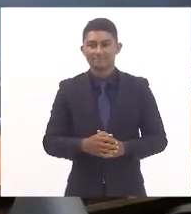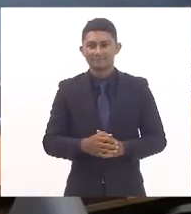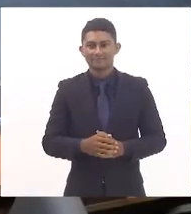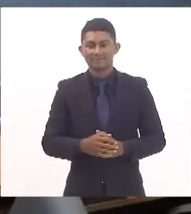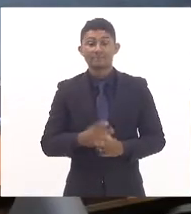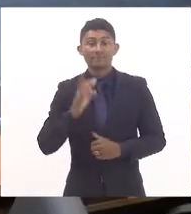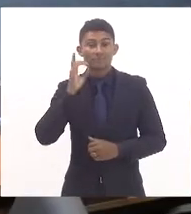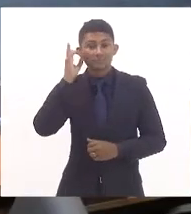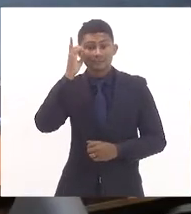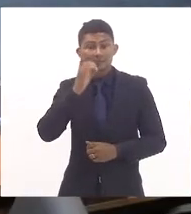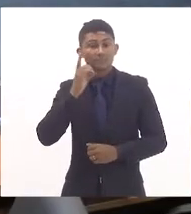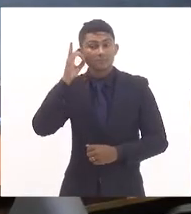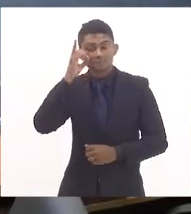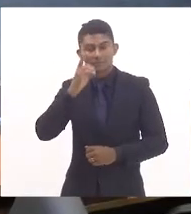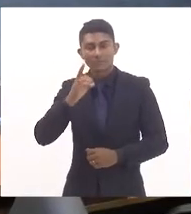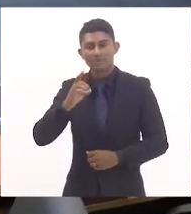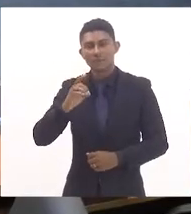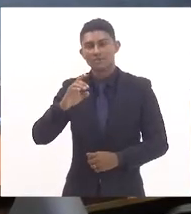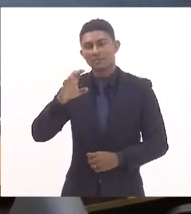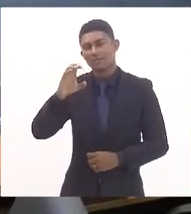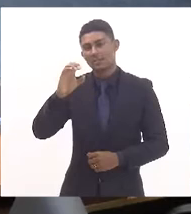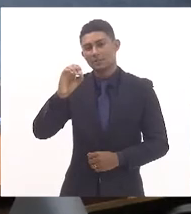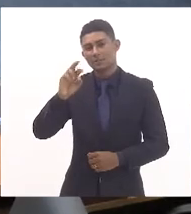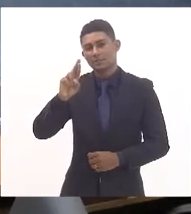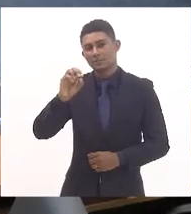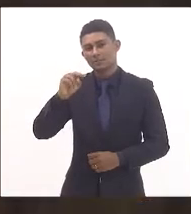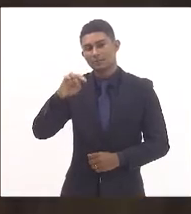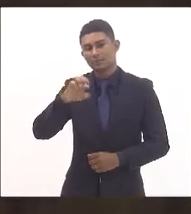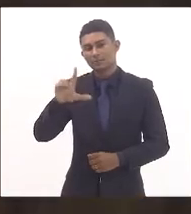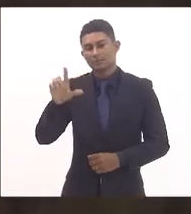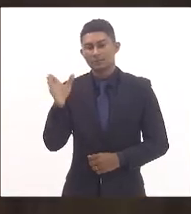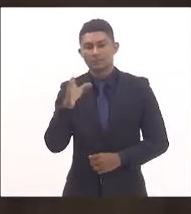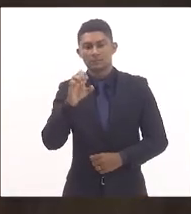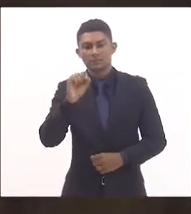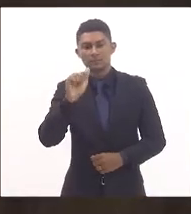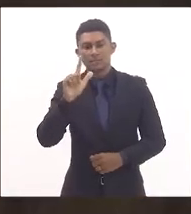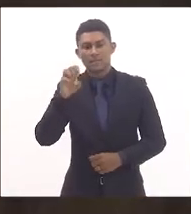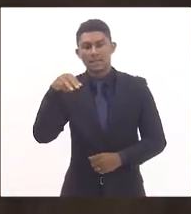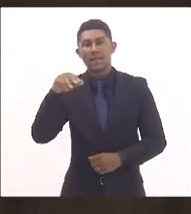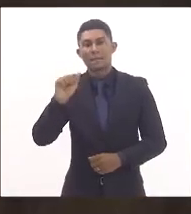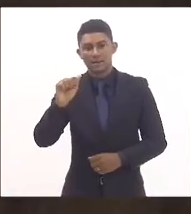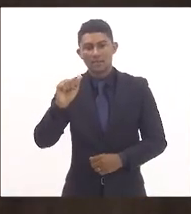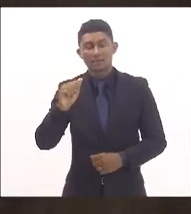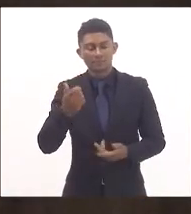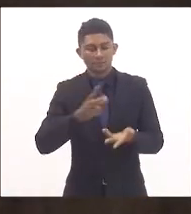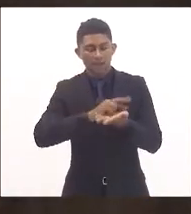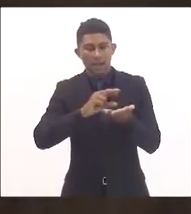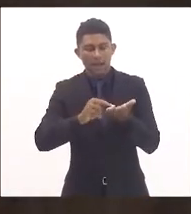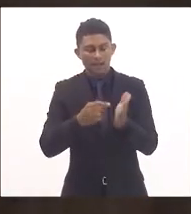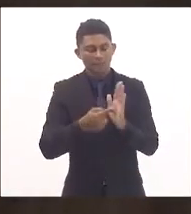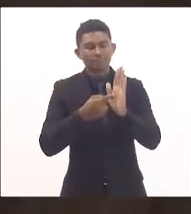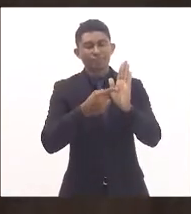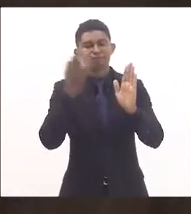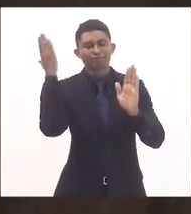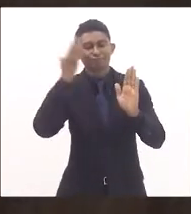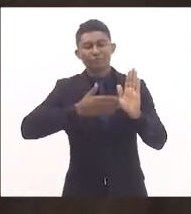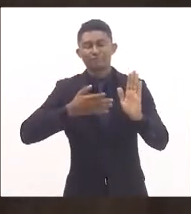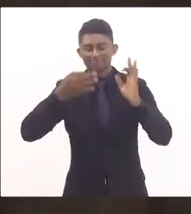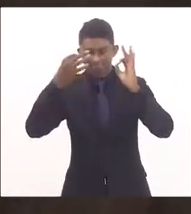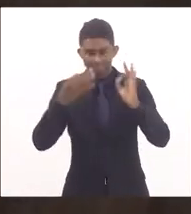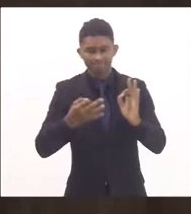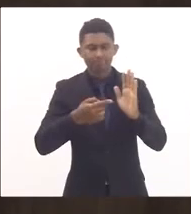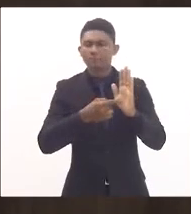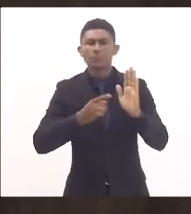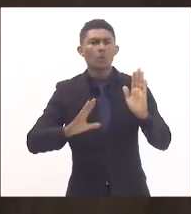deputado Coronel Salema, a ata reflete com exatidão o ocorrido na